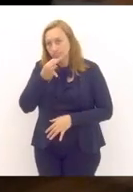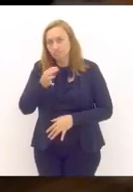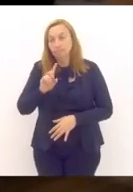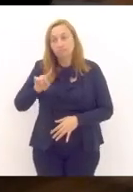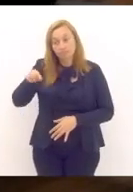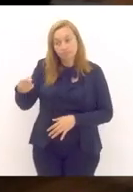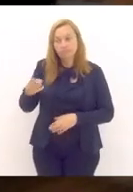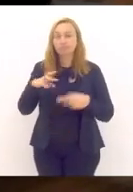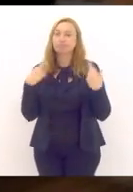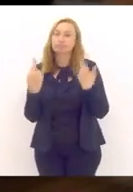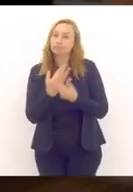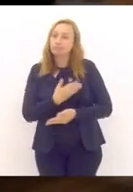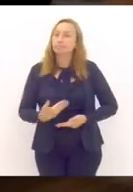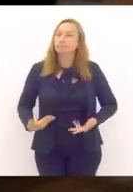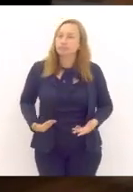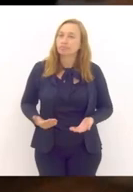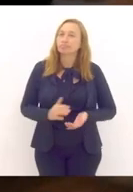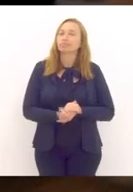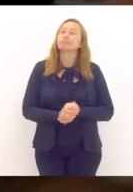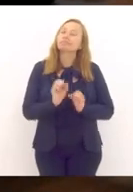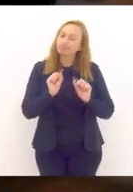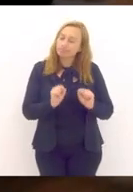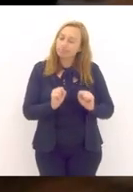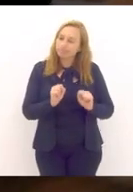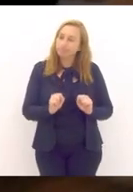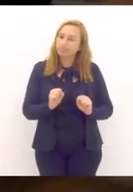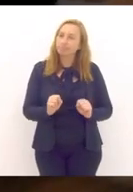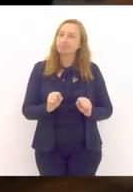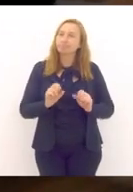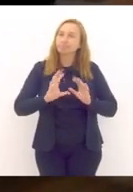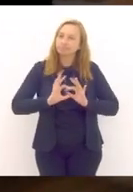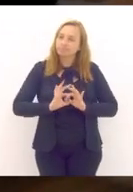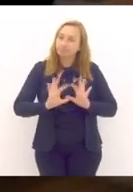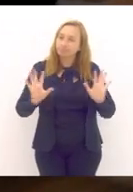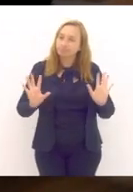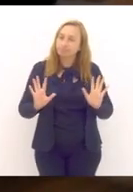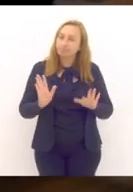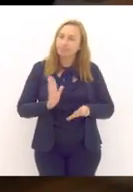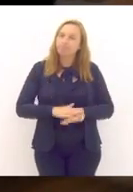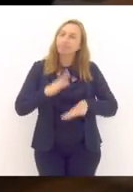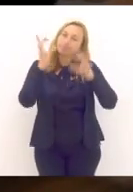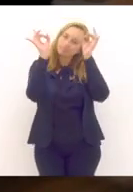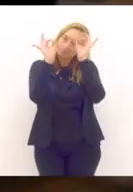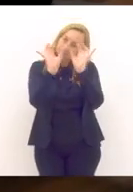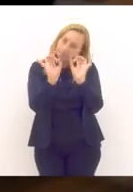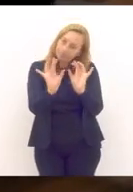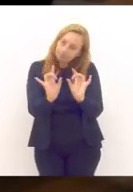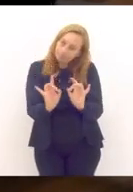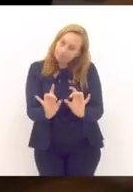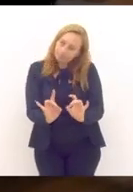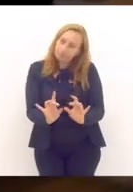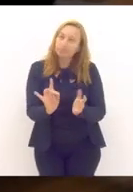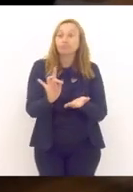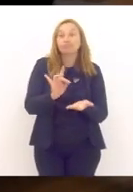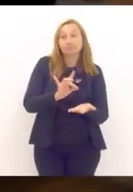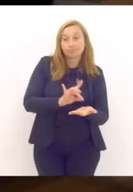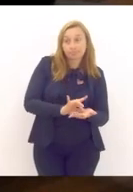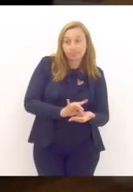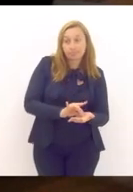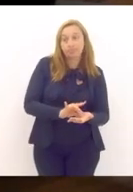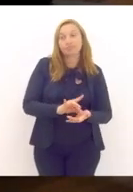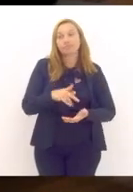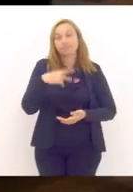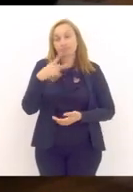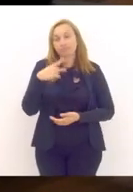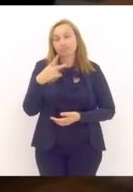nas próximas audiências isso possa vir aberto, né, com um pouco mais de detalhamento, porque, na realidade, nós estamos